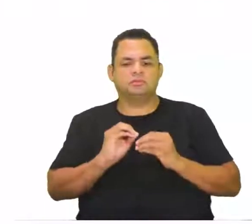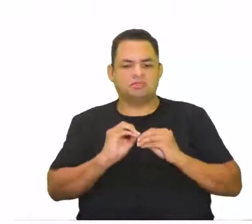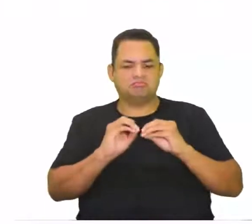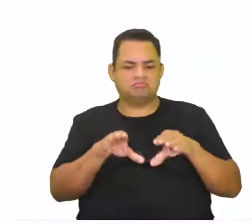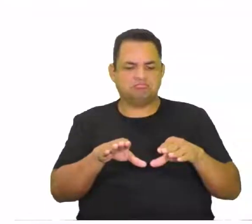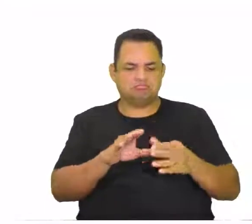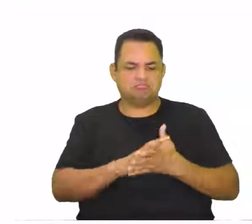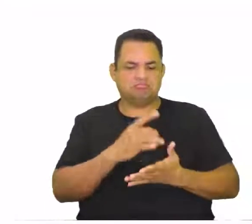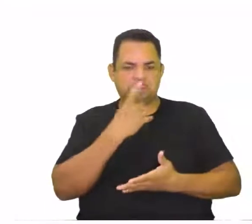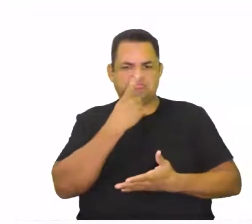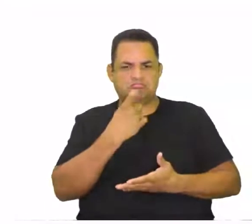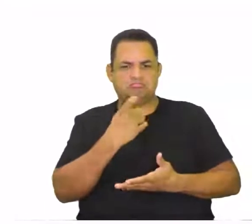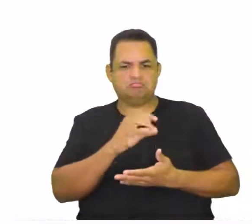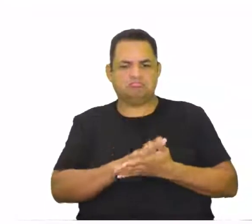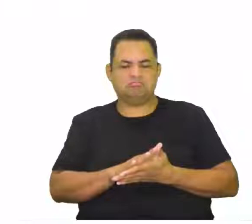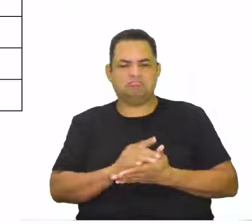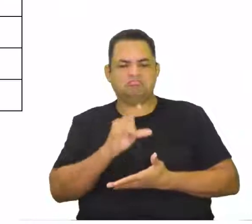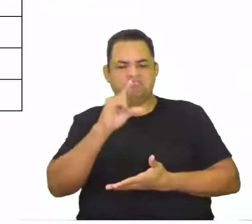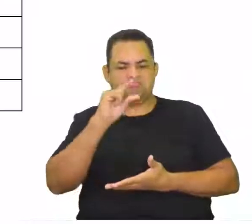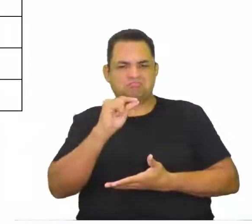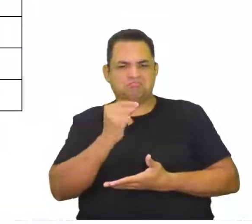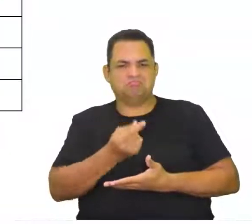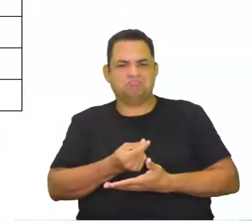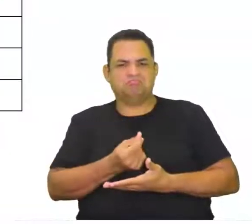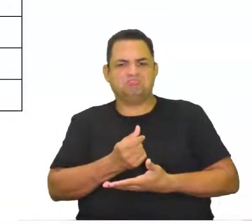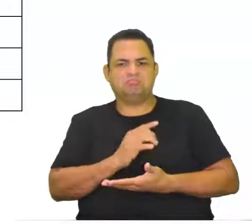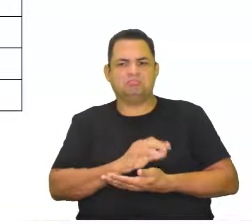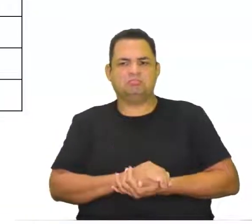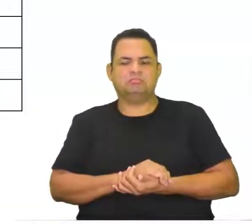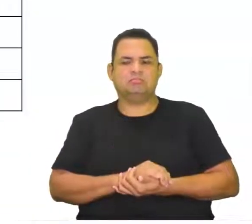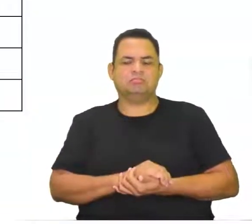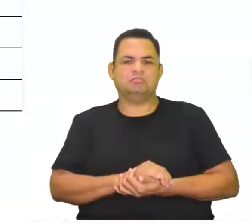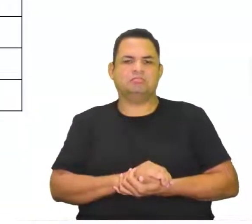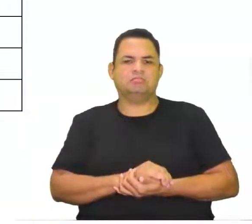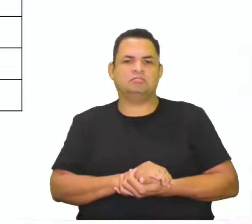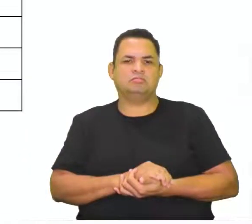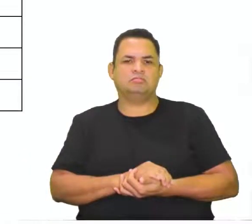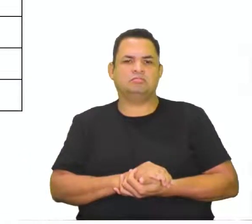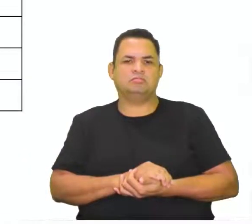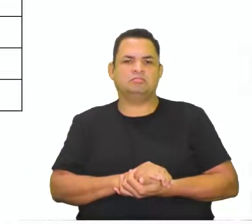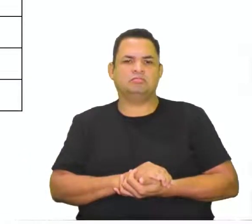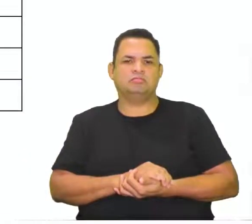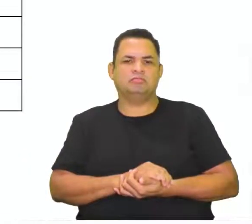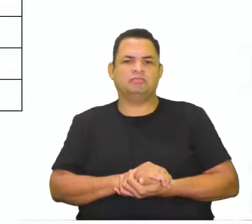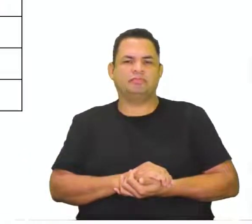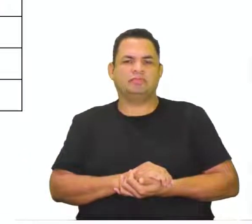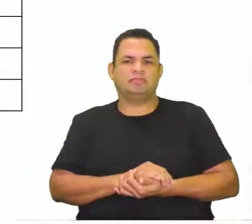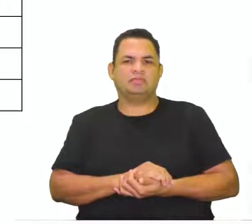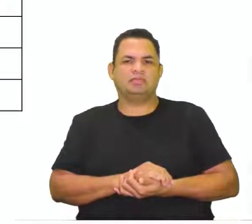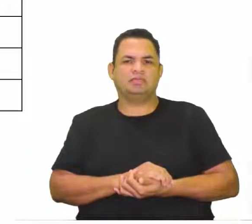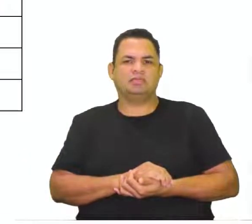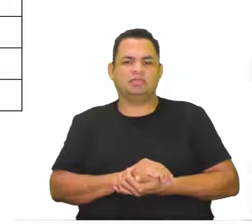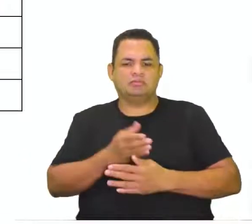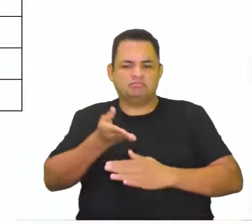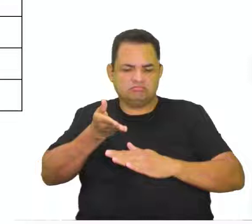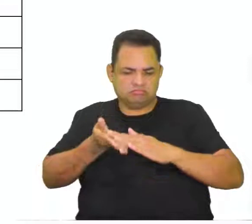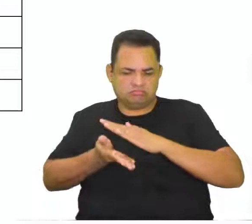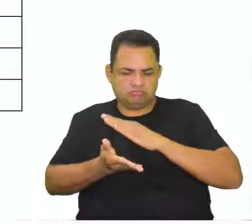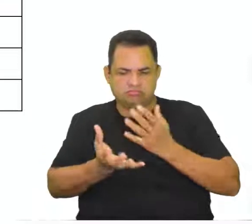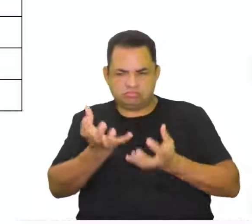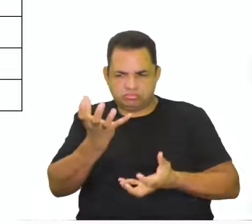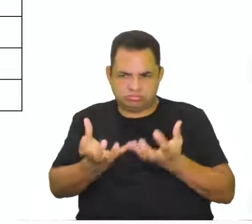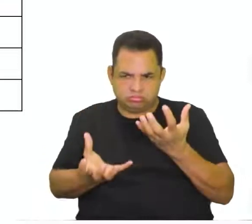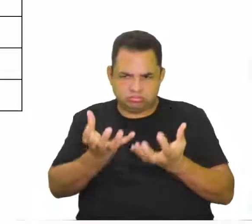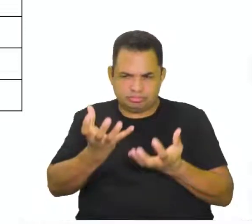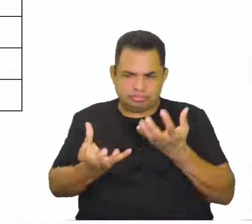o lixo lá. Então, o custo operacional é bem baixo. Então, aqui, ó, tá certo. Incineração. Vamos ver se a